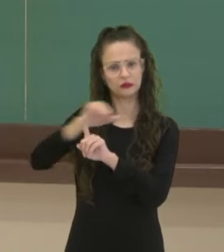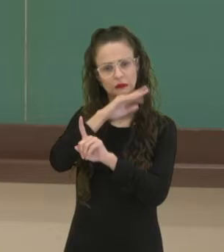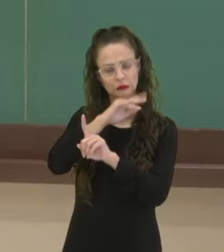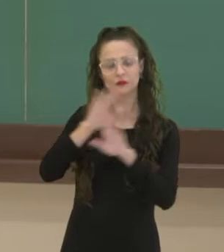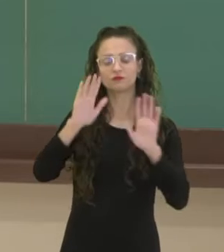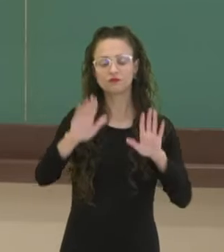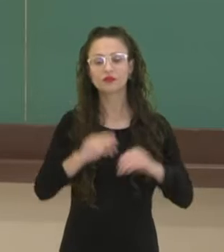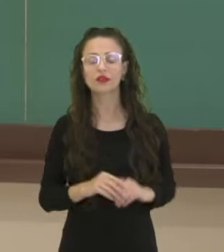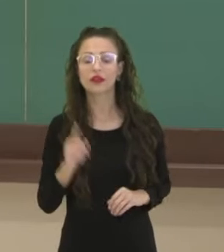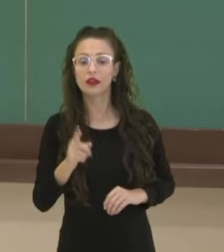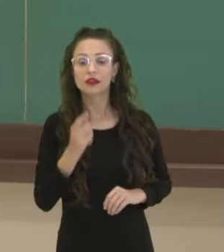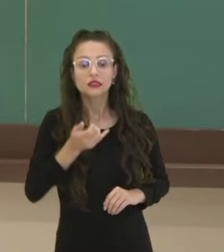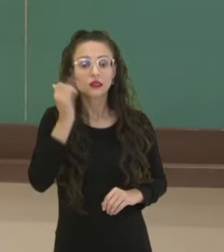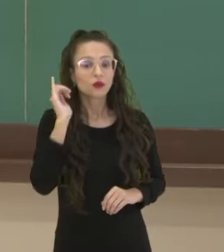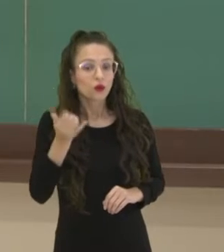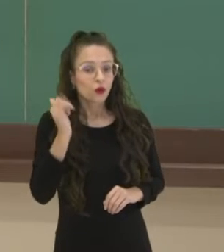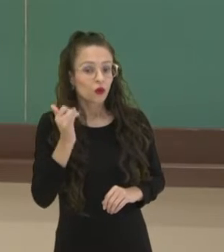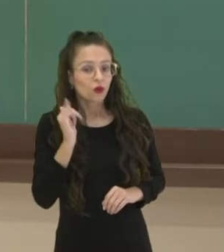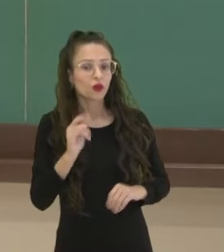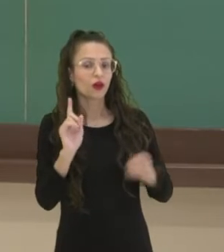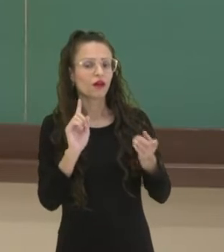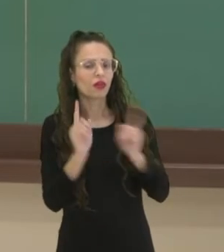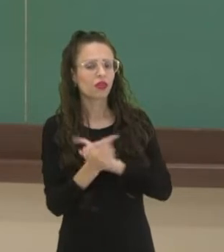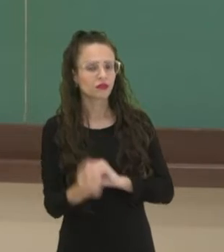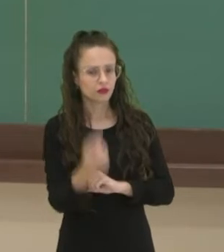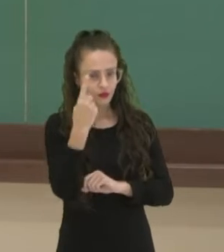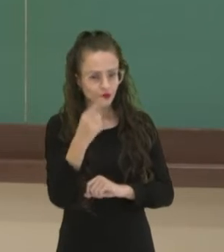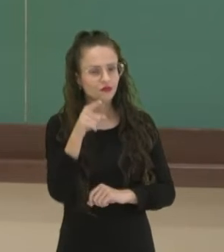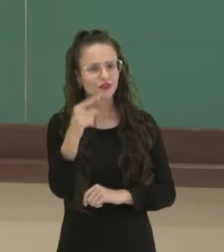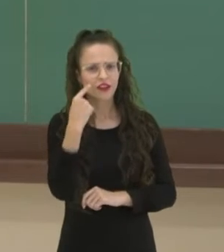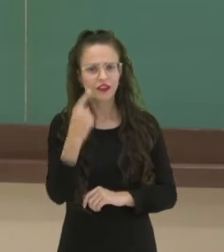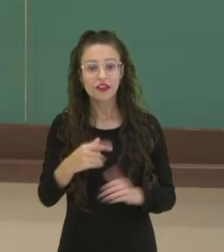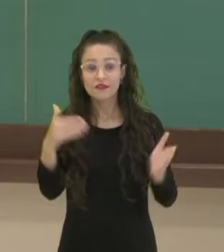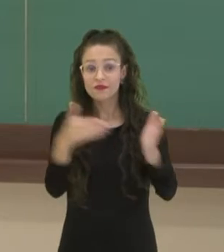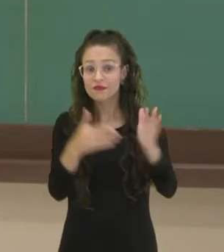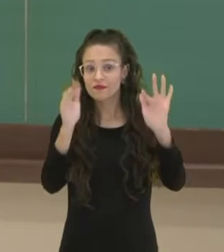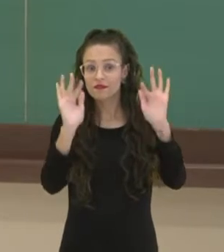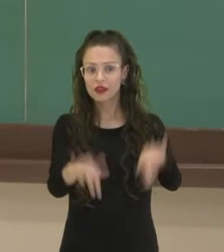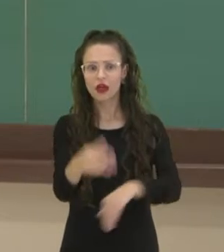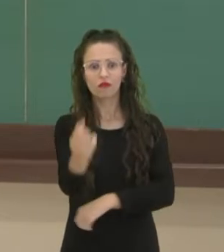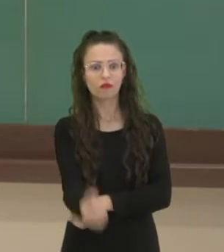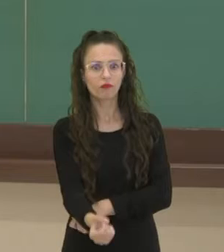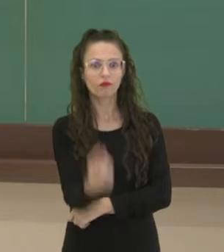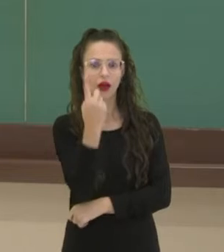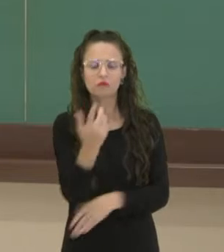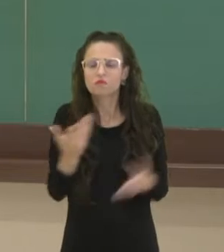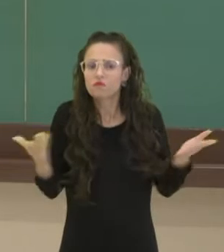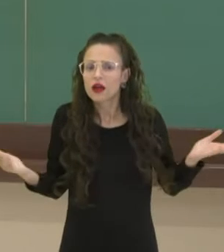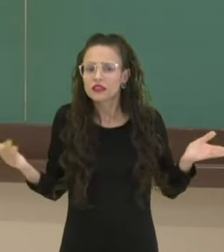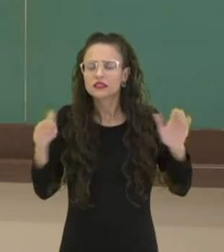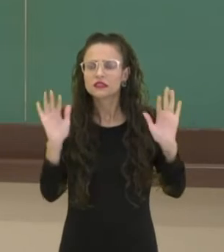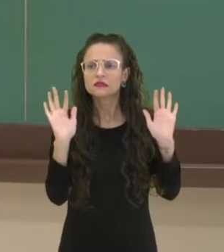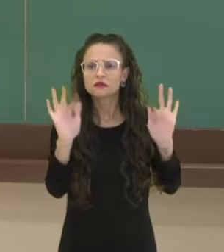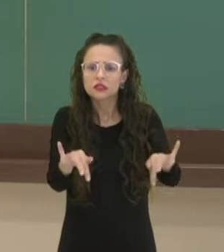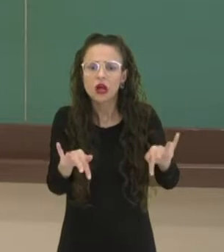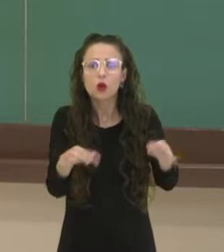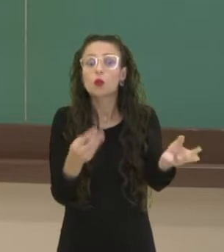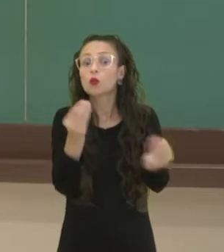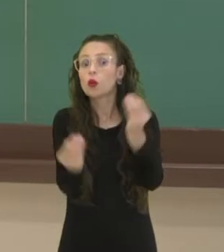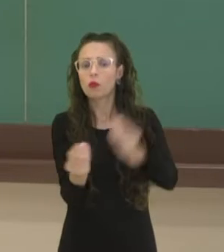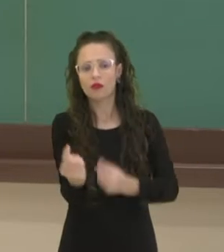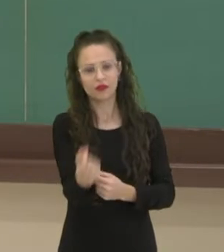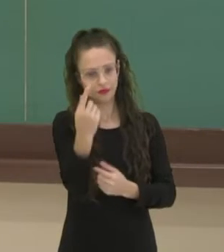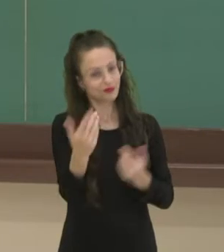às avessas, você vai observar que tem um final em comum. Mas qual será esse final em comum?